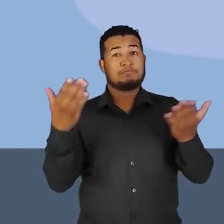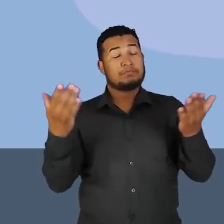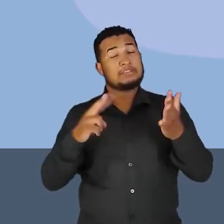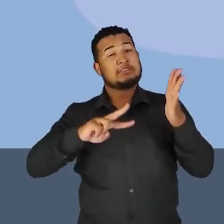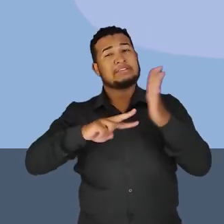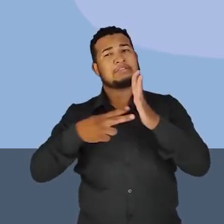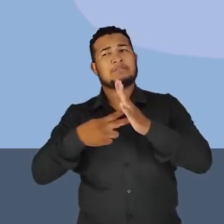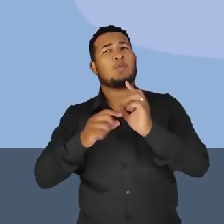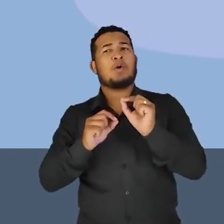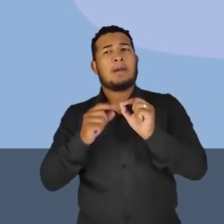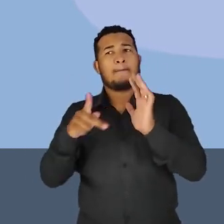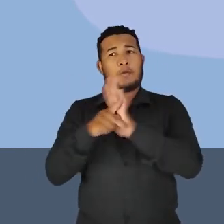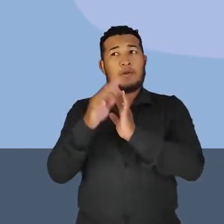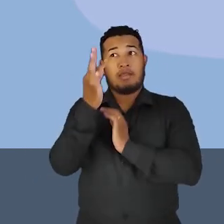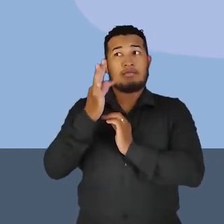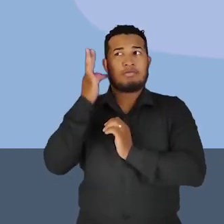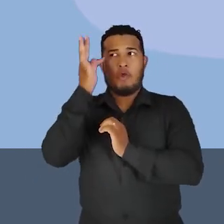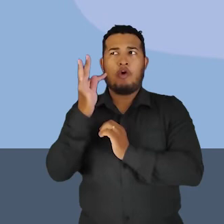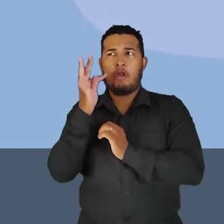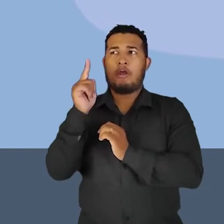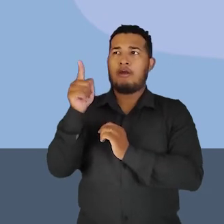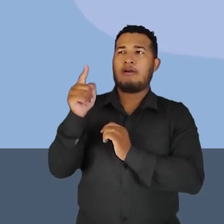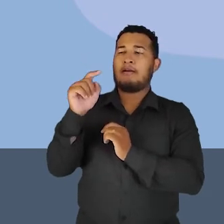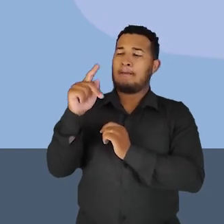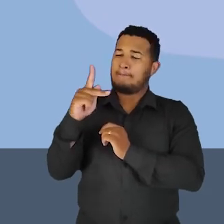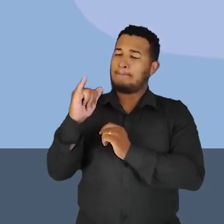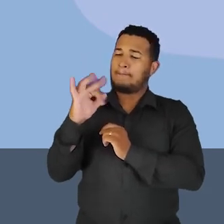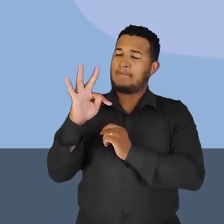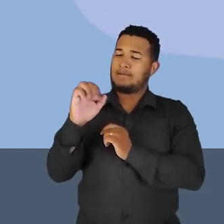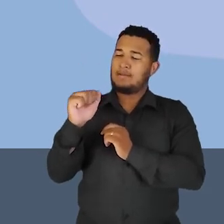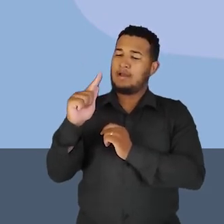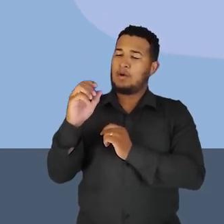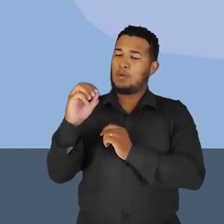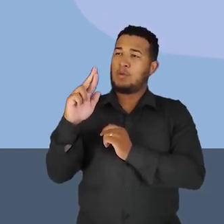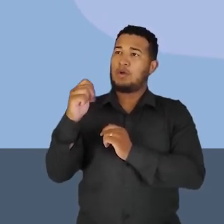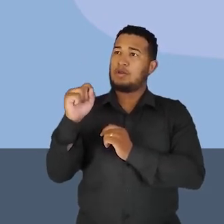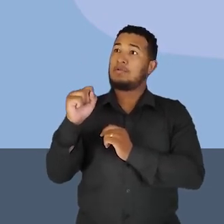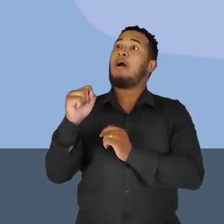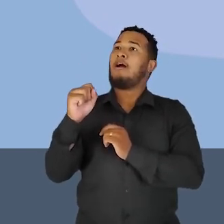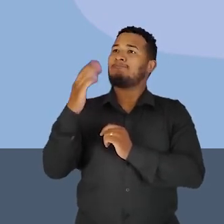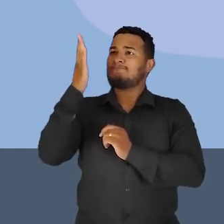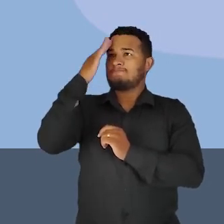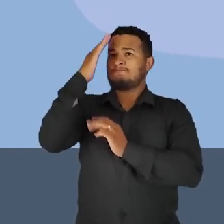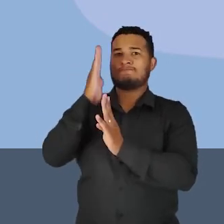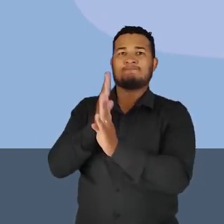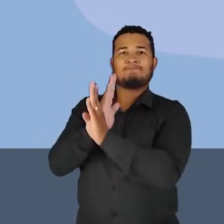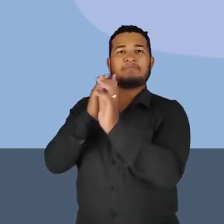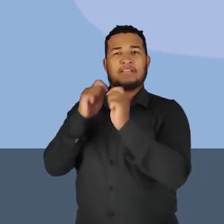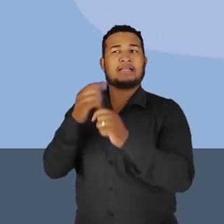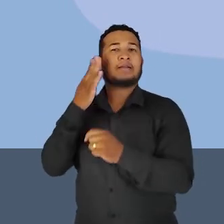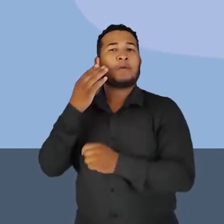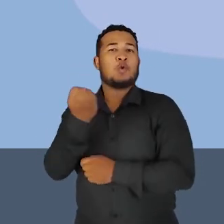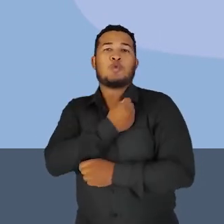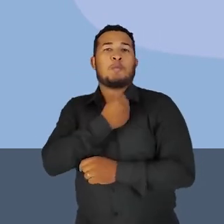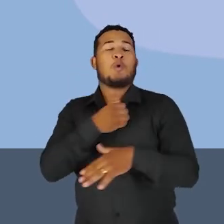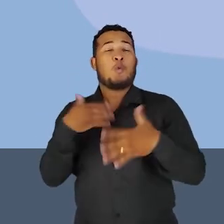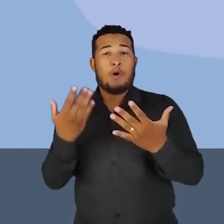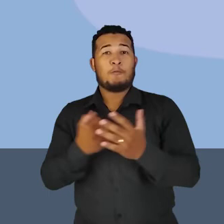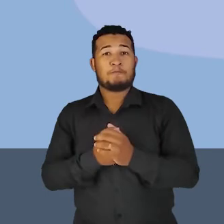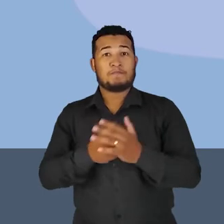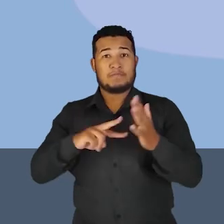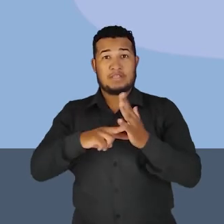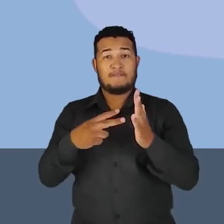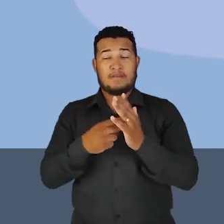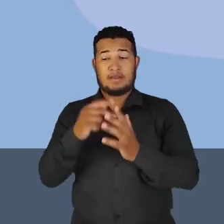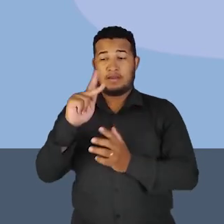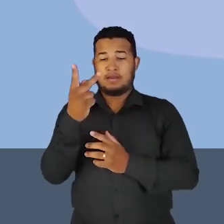mão do teorema de Pitágoras para encontrar o seu valor numérico. E o teorema de Pitágoras diz que a hipotenusa